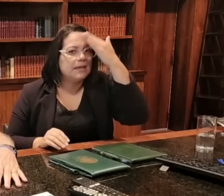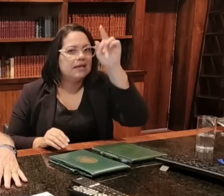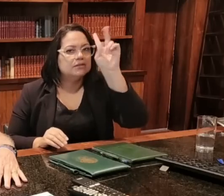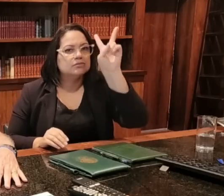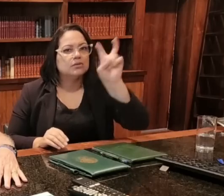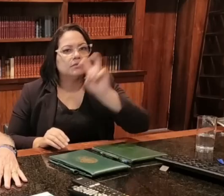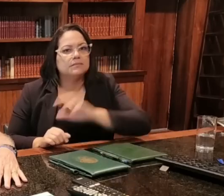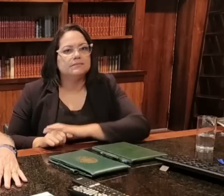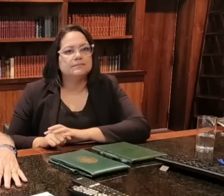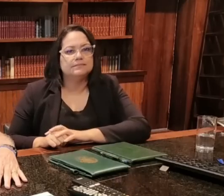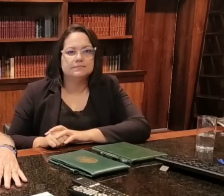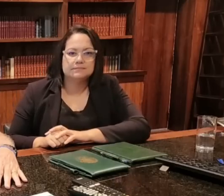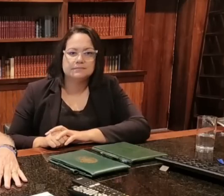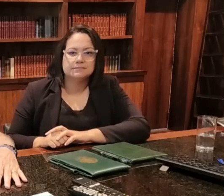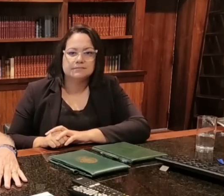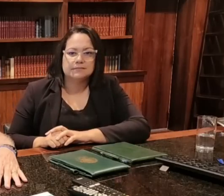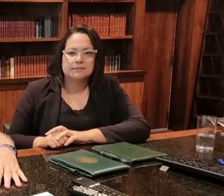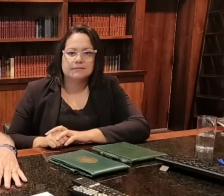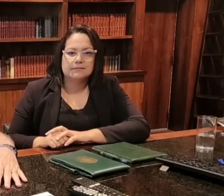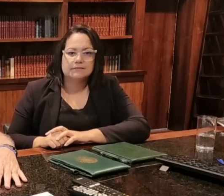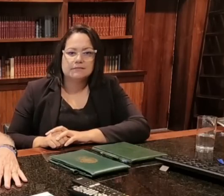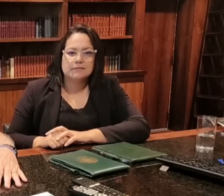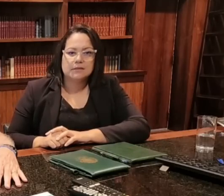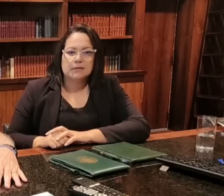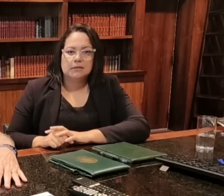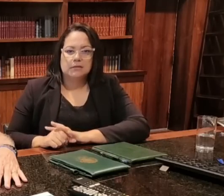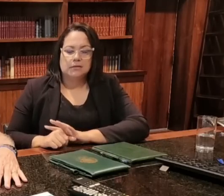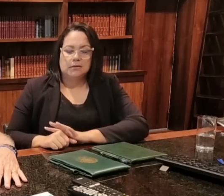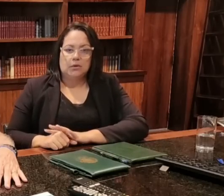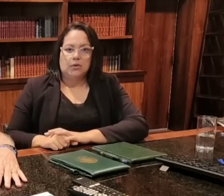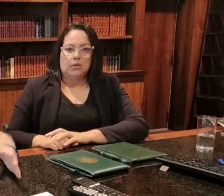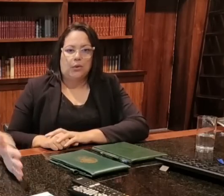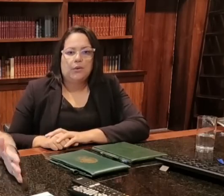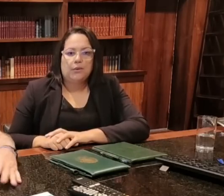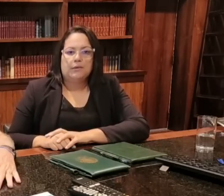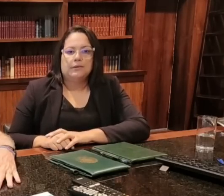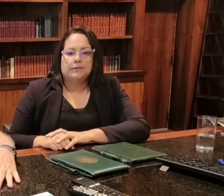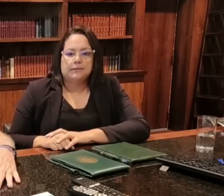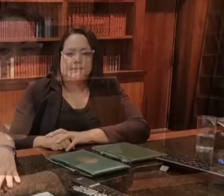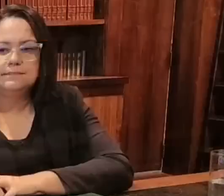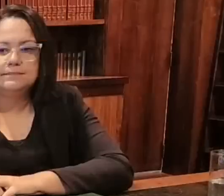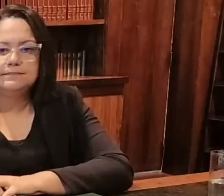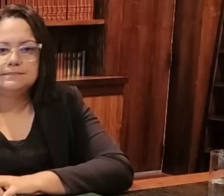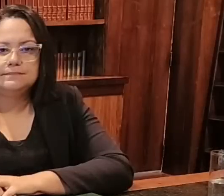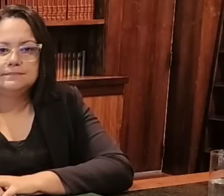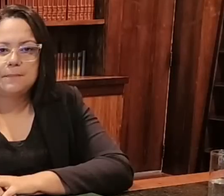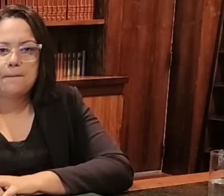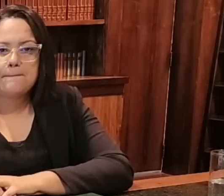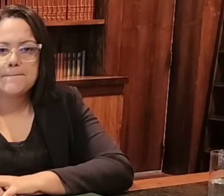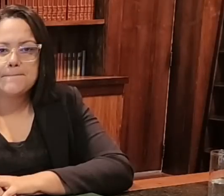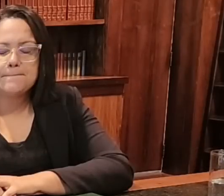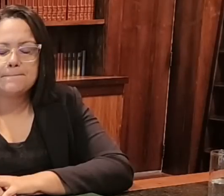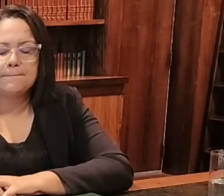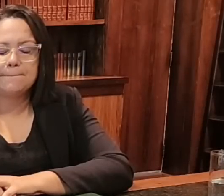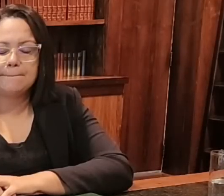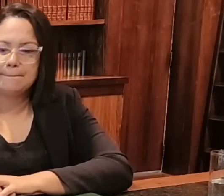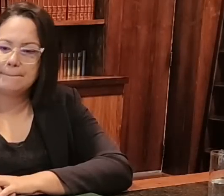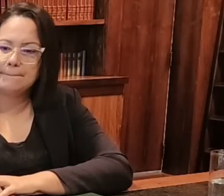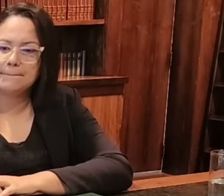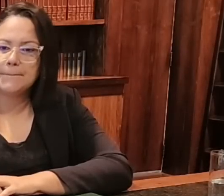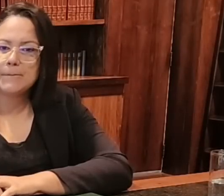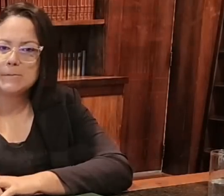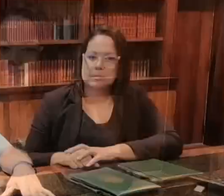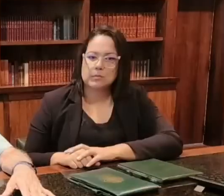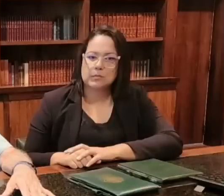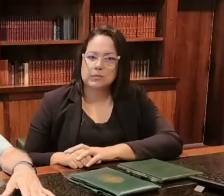ele diz porque teria esse ponto de apoio aos conservadores aos que não são favoráveis ao governo de